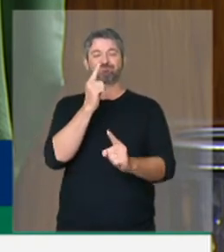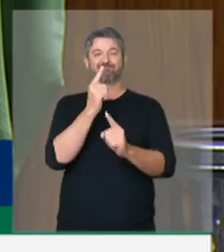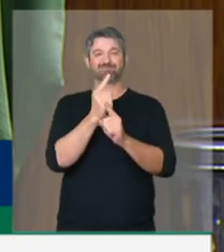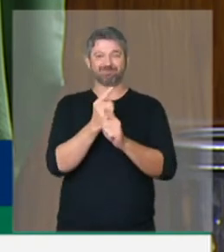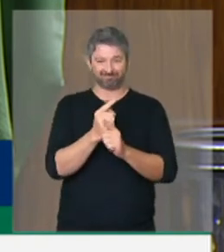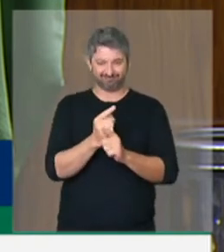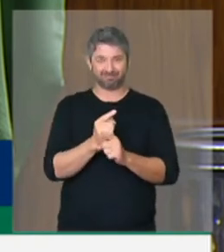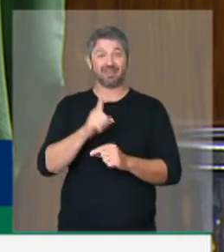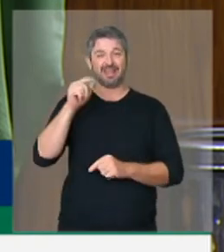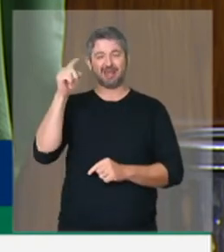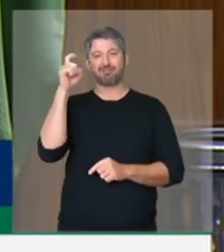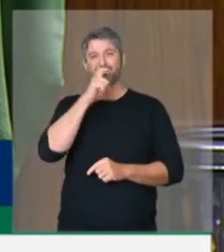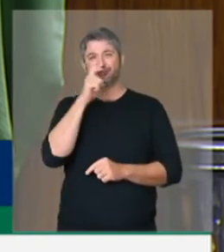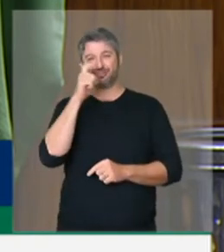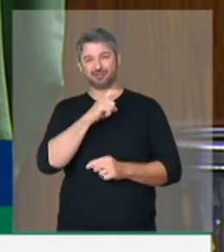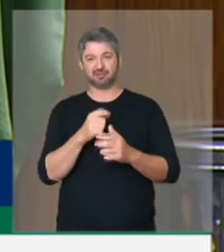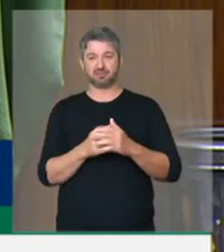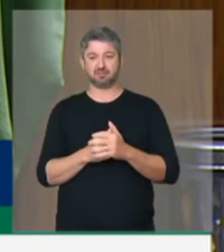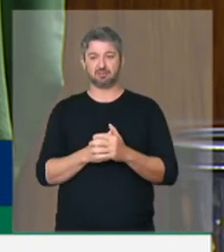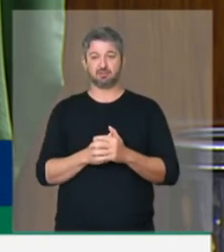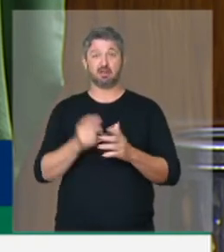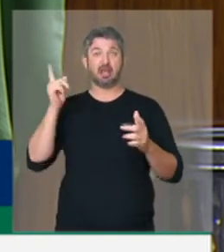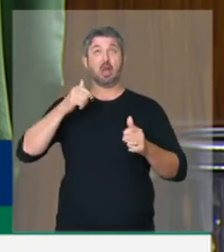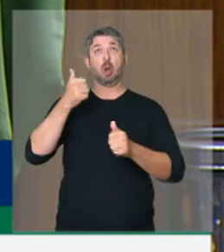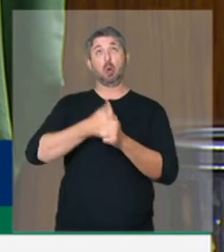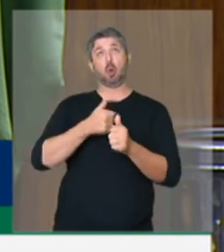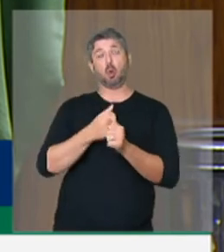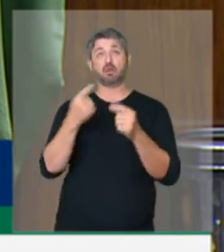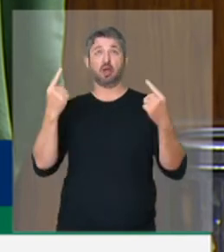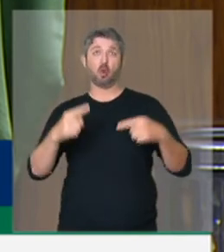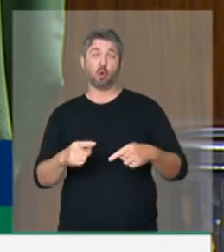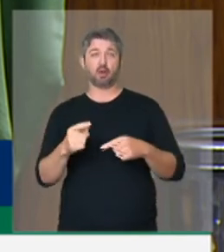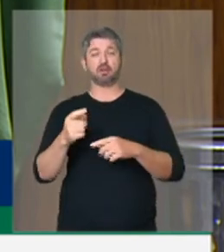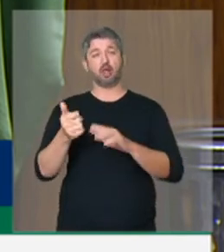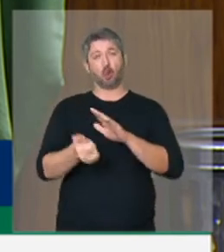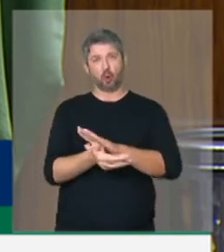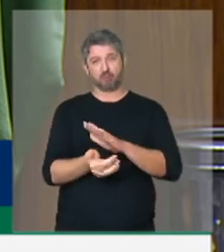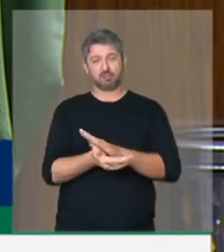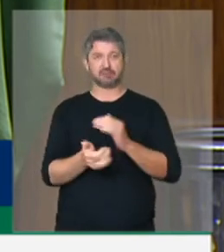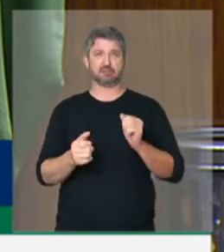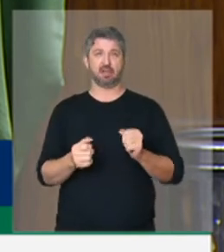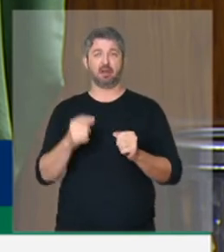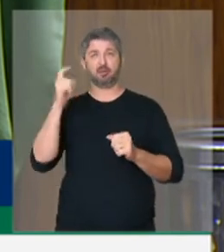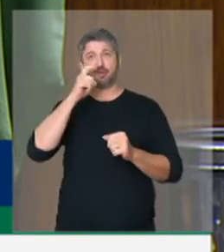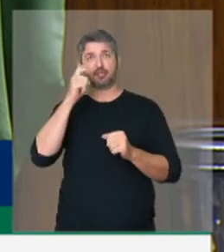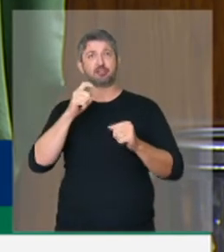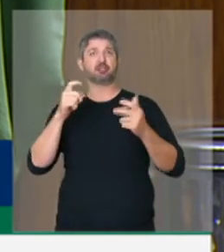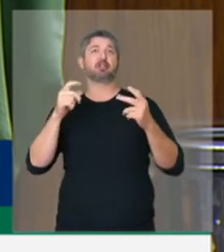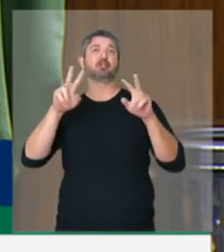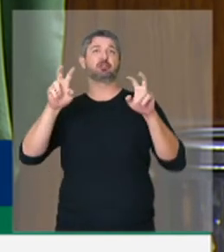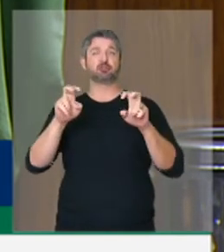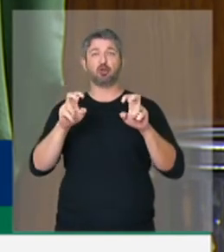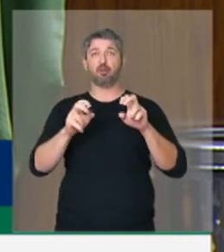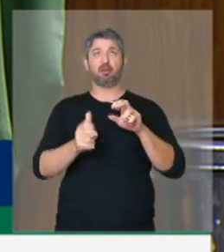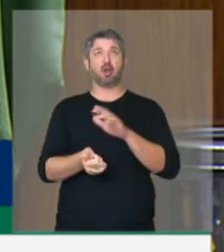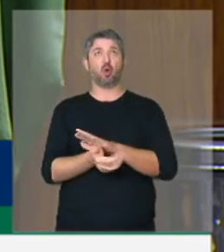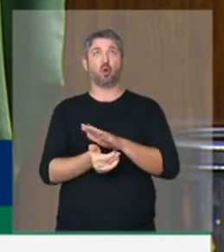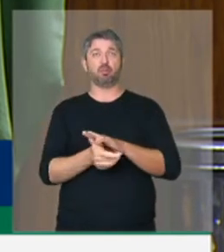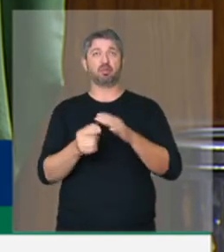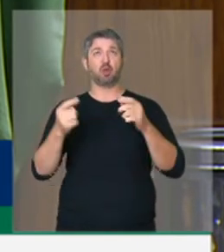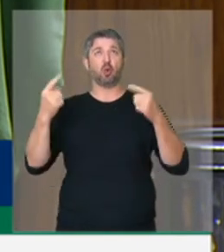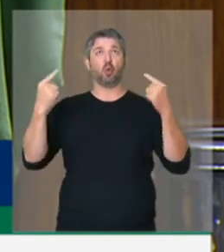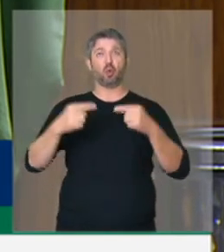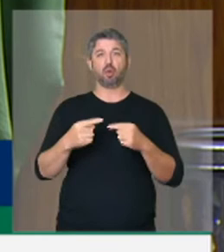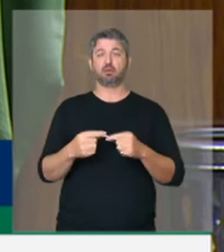uma farsa. A farsa do combate à corrupção. Do combate à corrupção que jamais foi